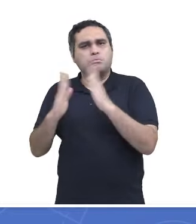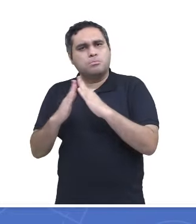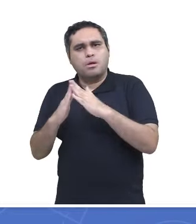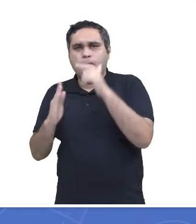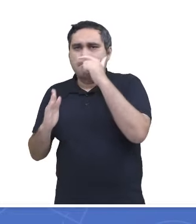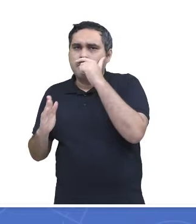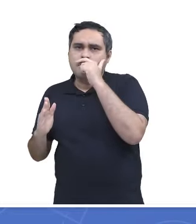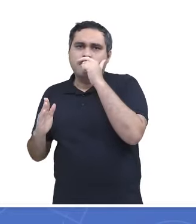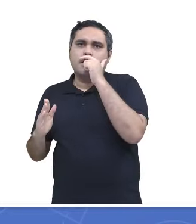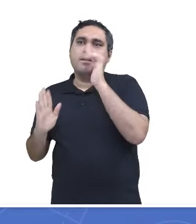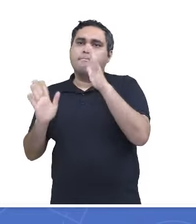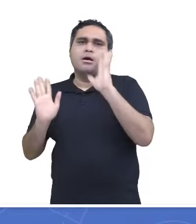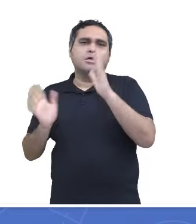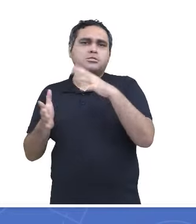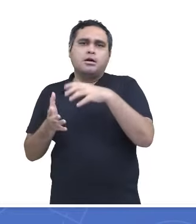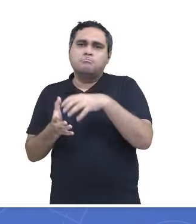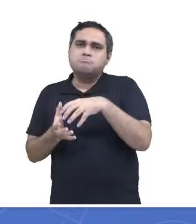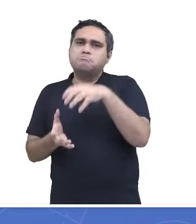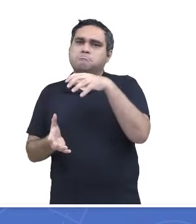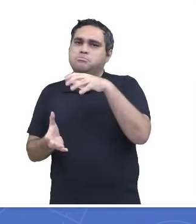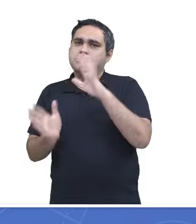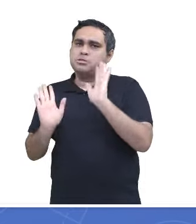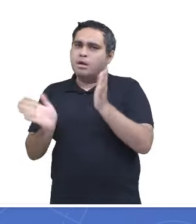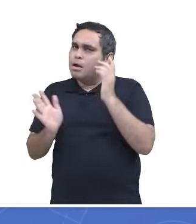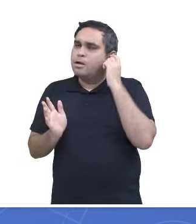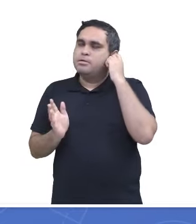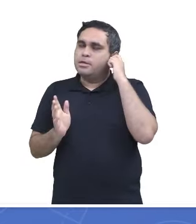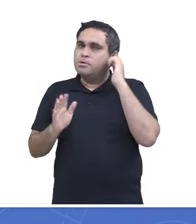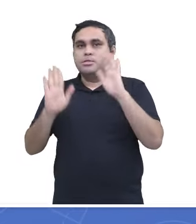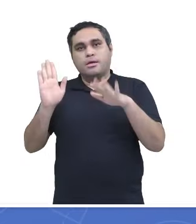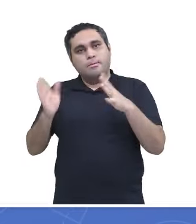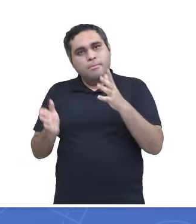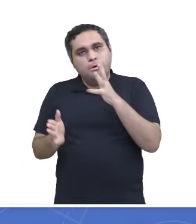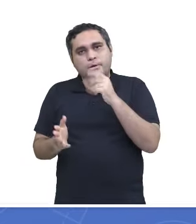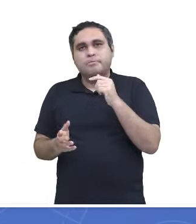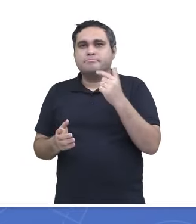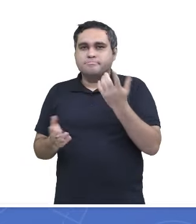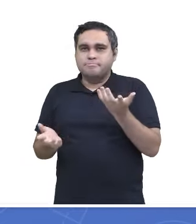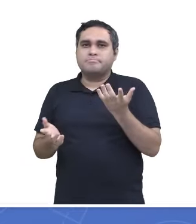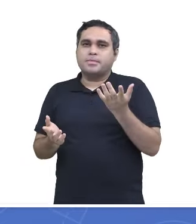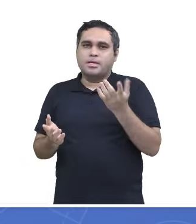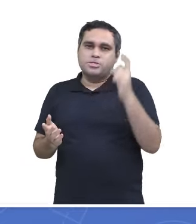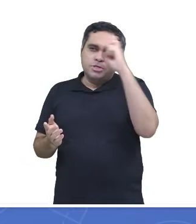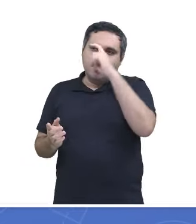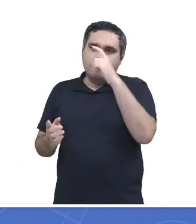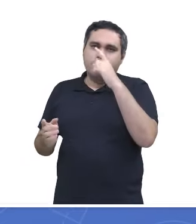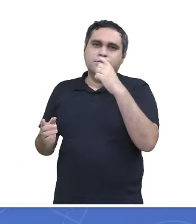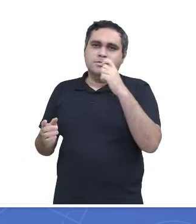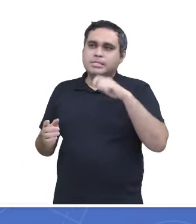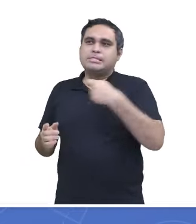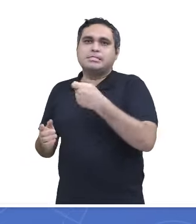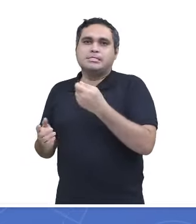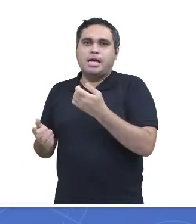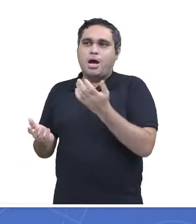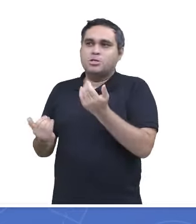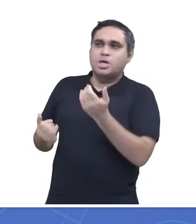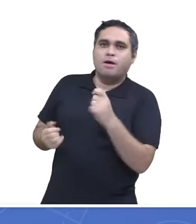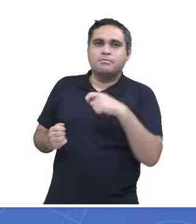gente classificar a juventude dessa maneira, tá certo? Muito bem. Vamos então para a nossa dinâmica